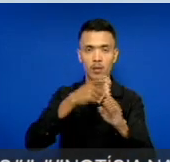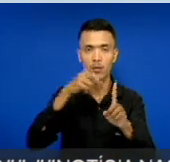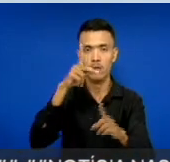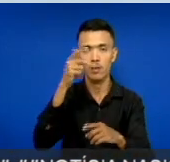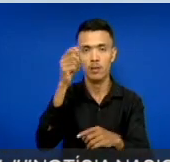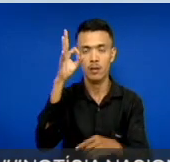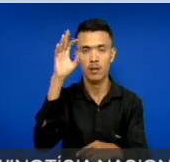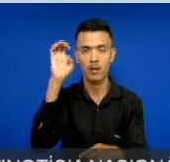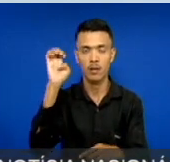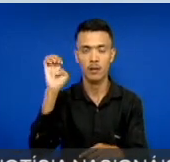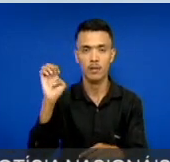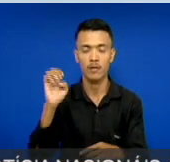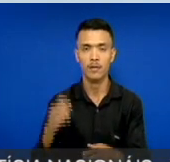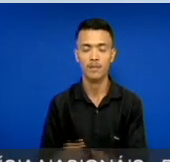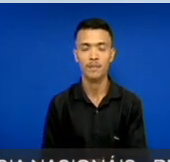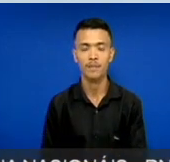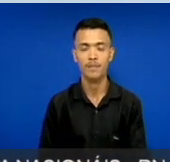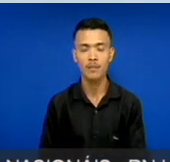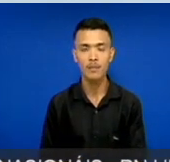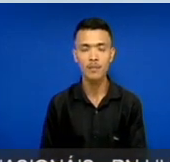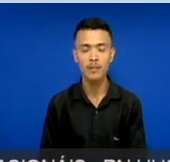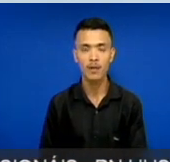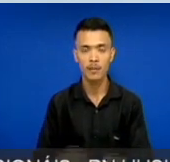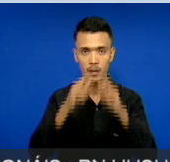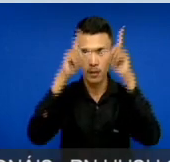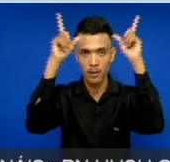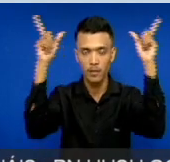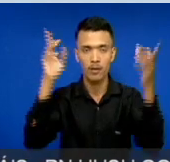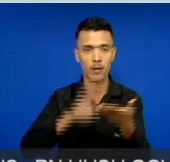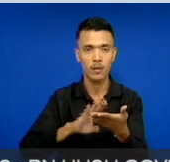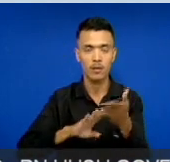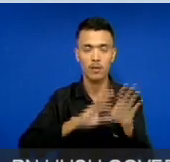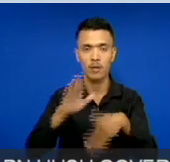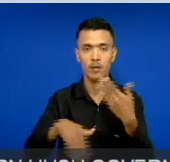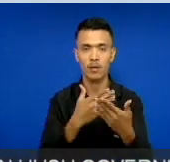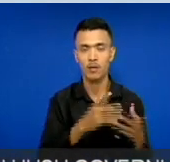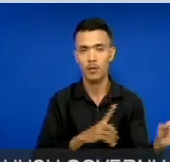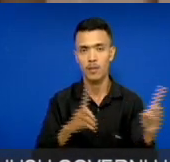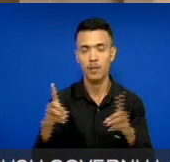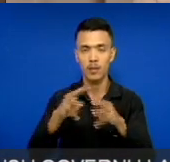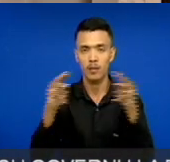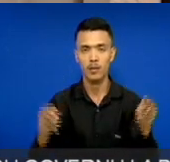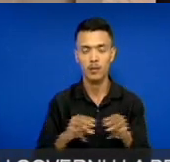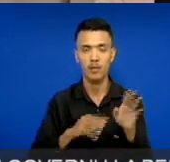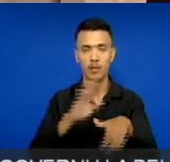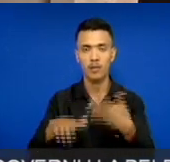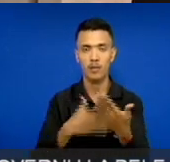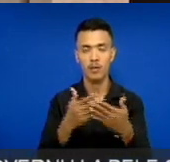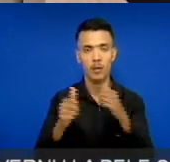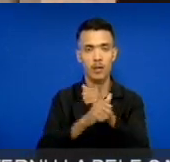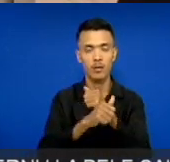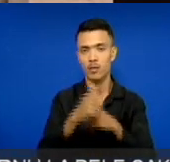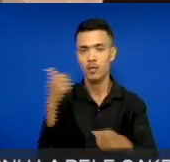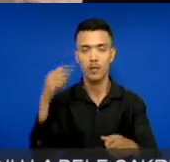de Aprendizagem e Formação Escolar, não é bem que a Timor, escolas, o todo, estabelecidos quase a municípios, o todo. Assunto selo, governante